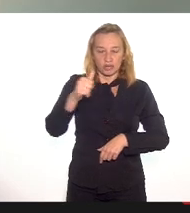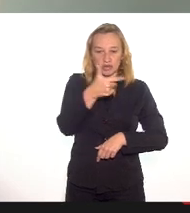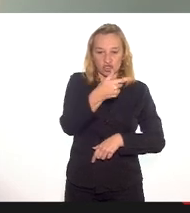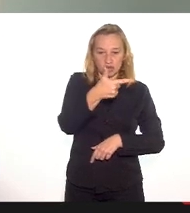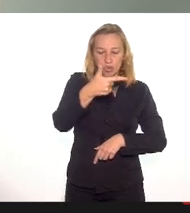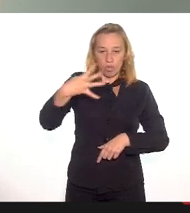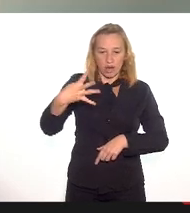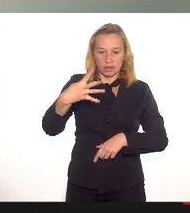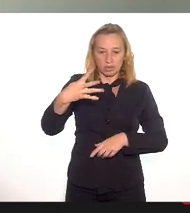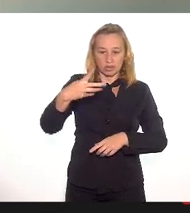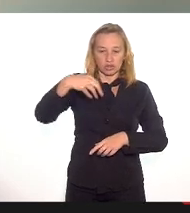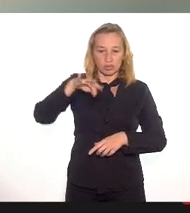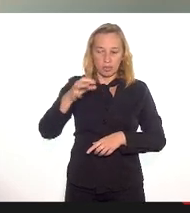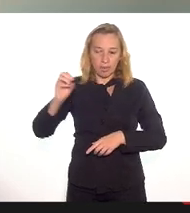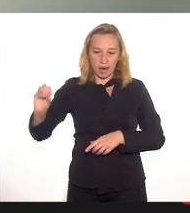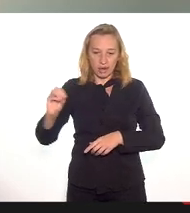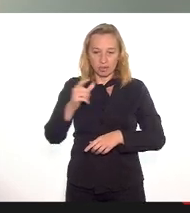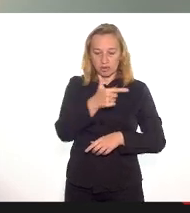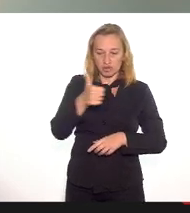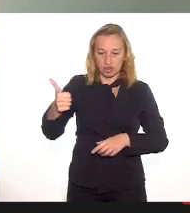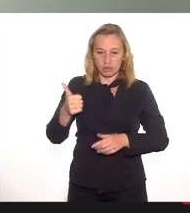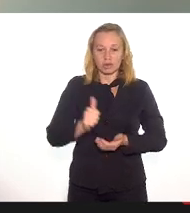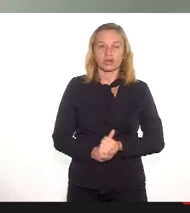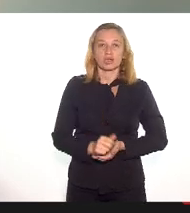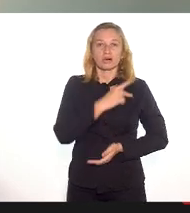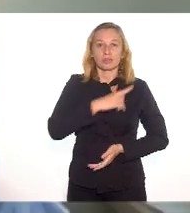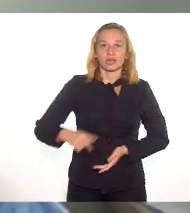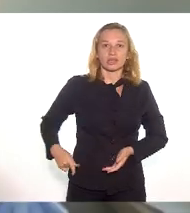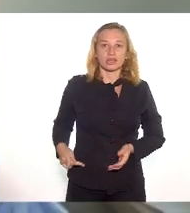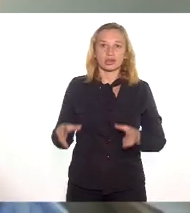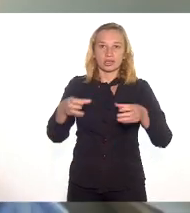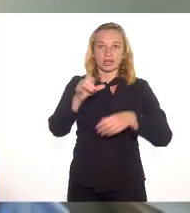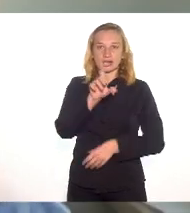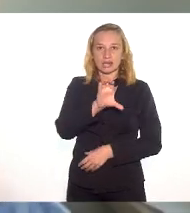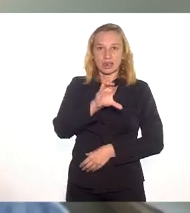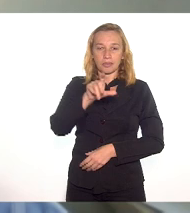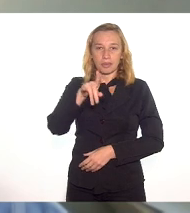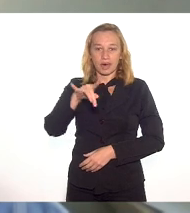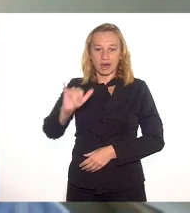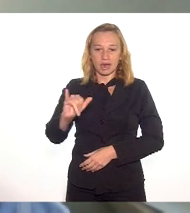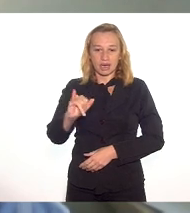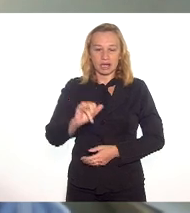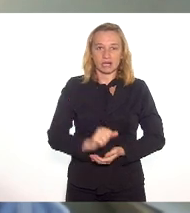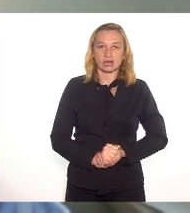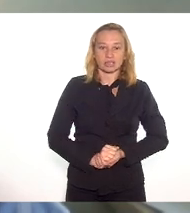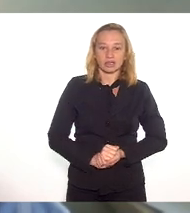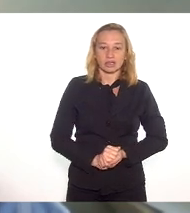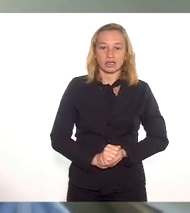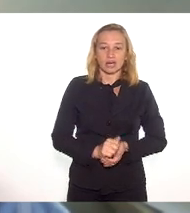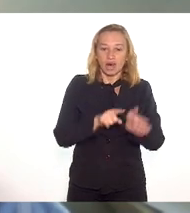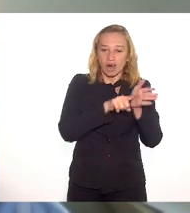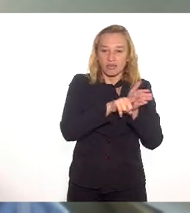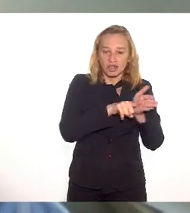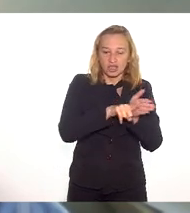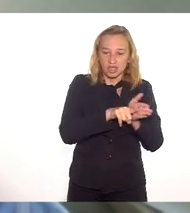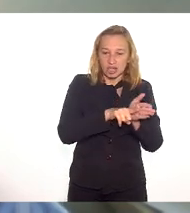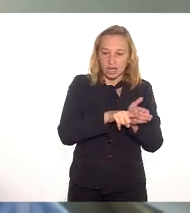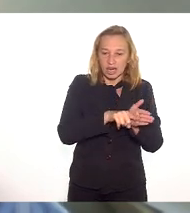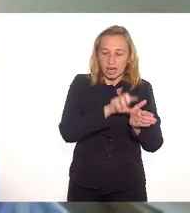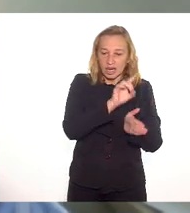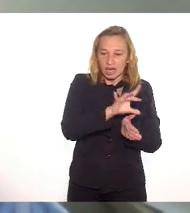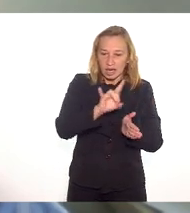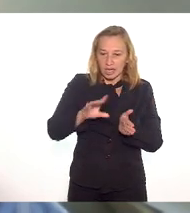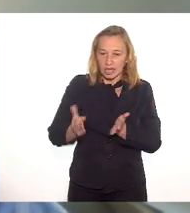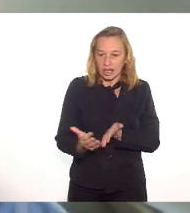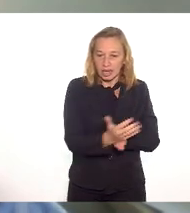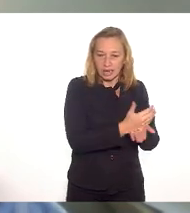24 de maio de 2021, na qualidade de presidente da CPI, destinada a investigar a queda na arrecadação do